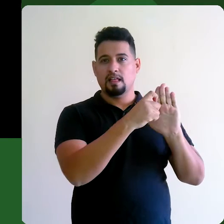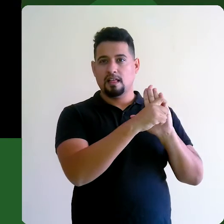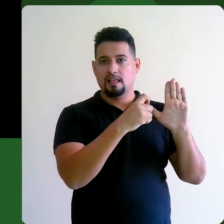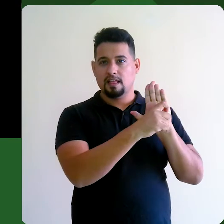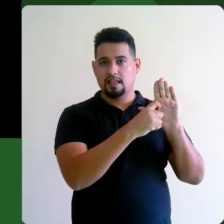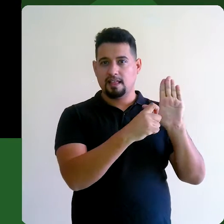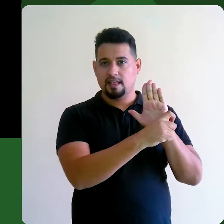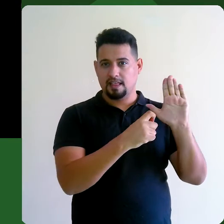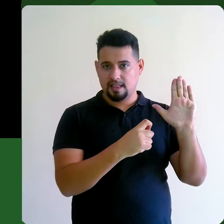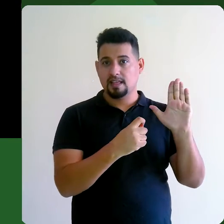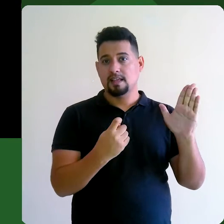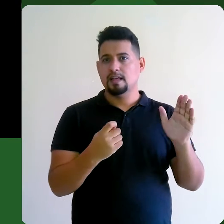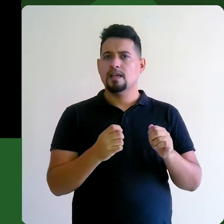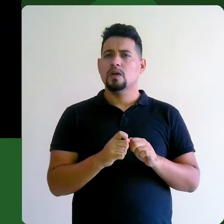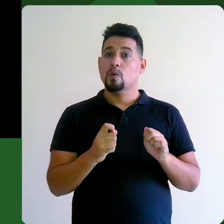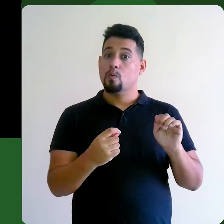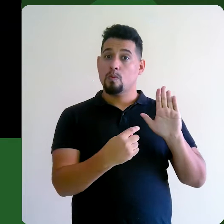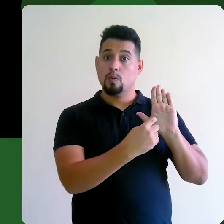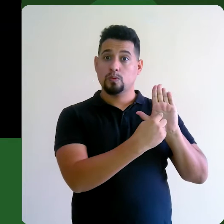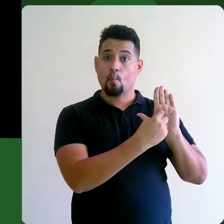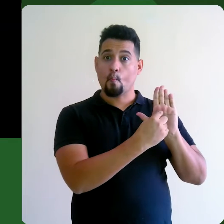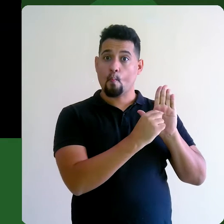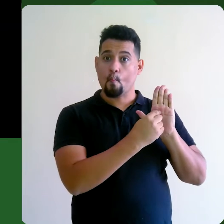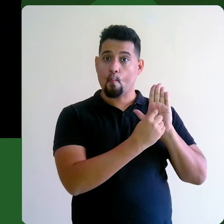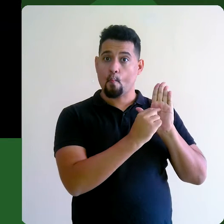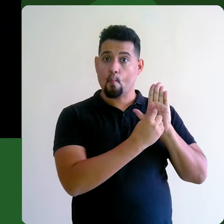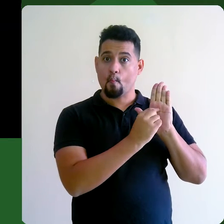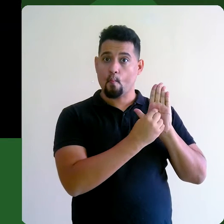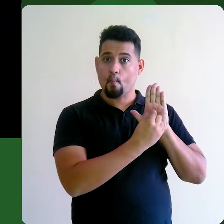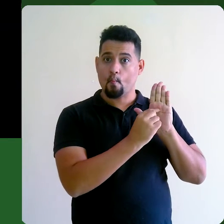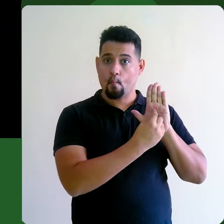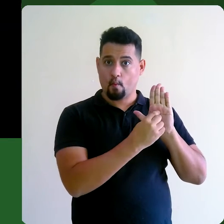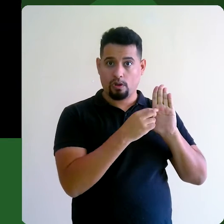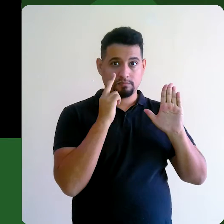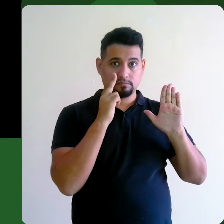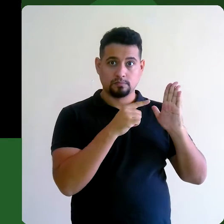riscar e fazer essa marcação com esse ponto